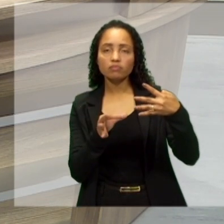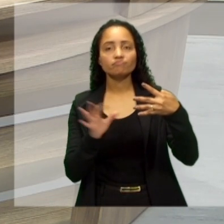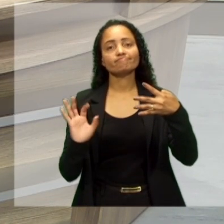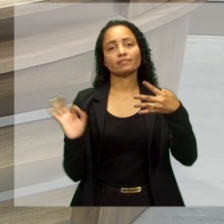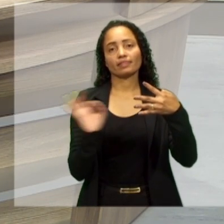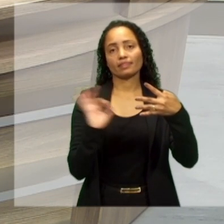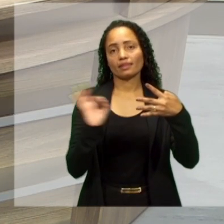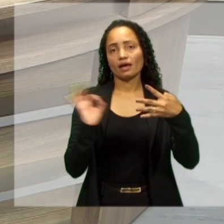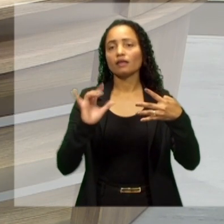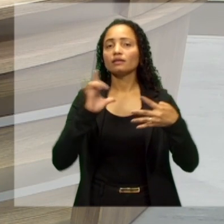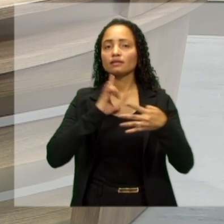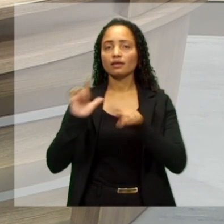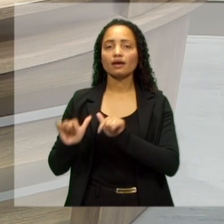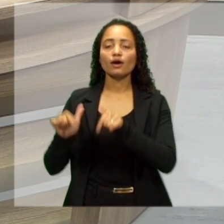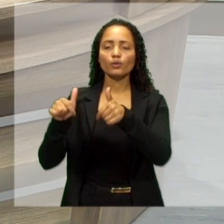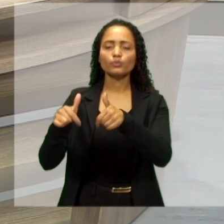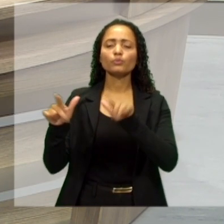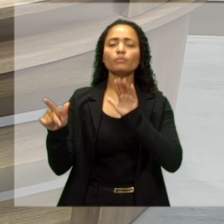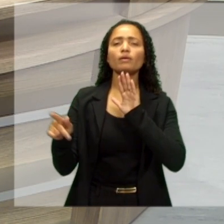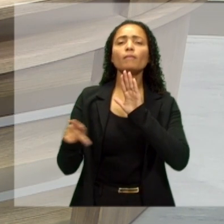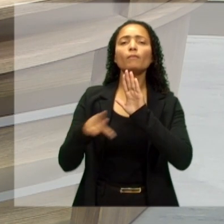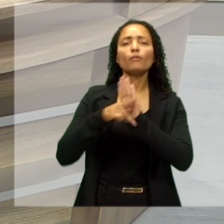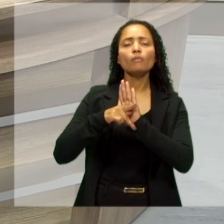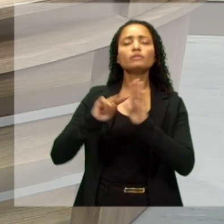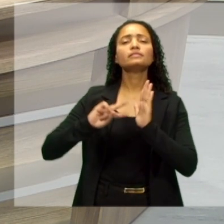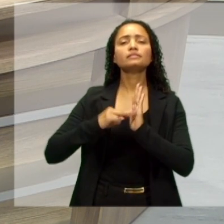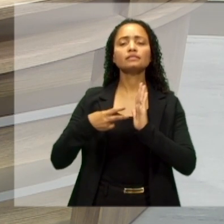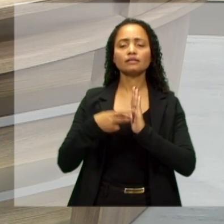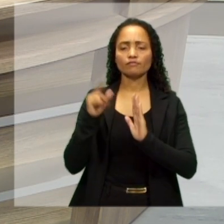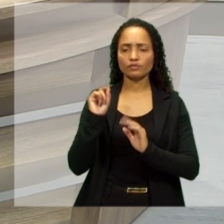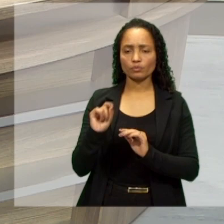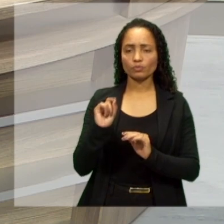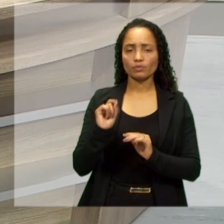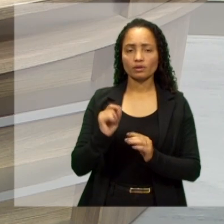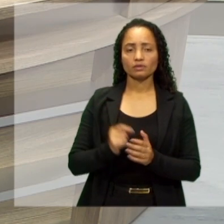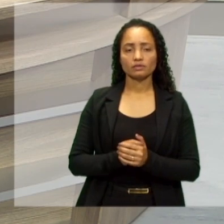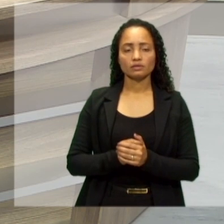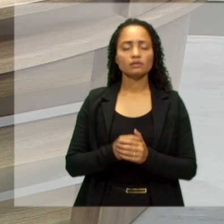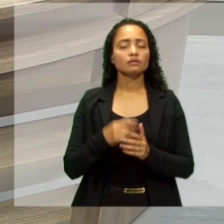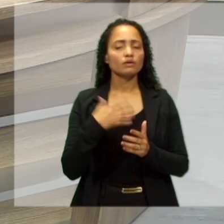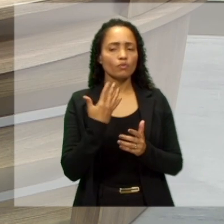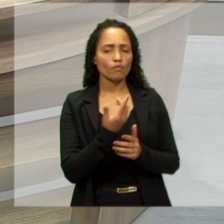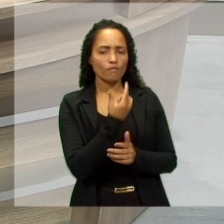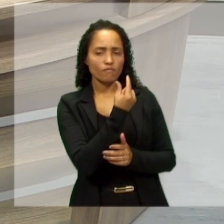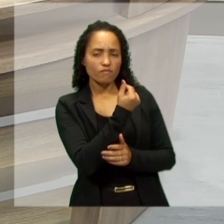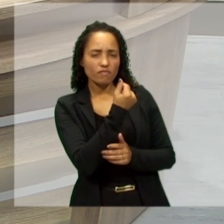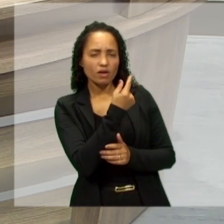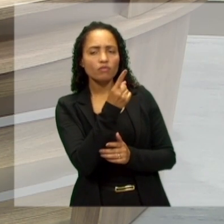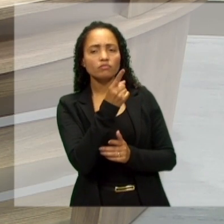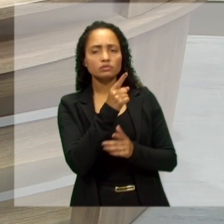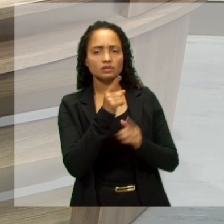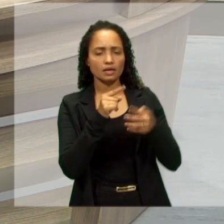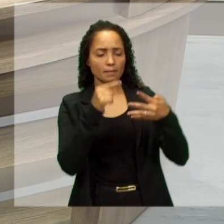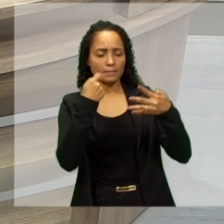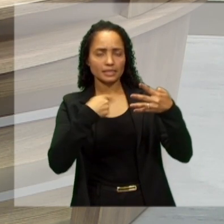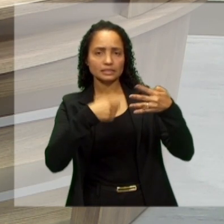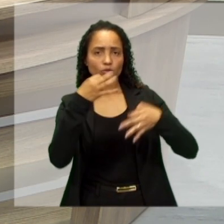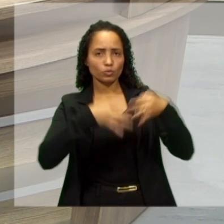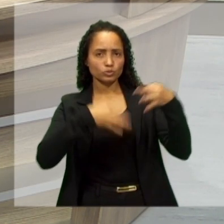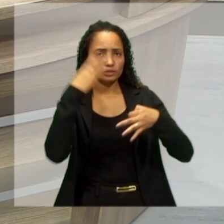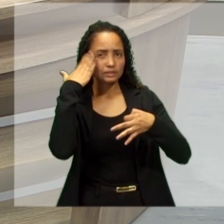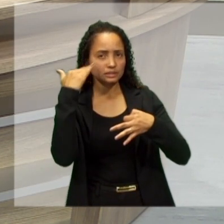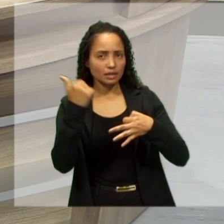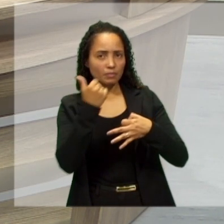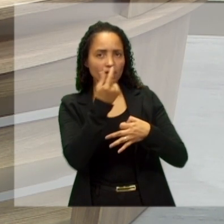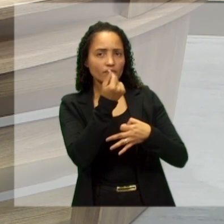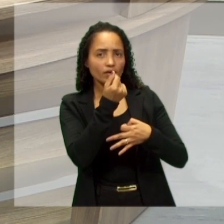autonomia própria. O que isso quer dizer? O orçamento de vocês passa pelo Judiciário? Não. O